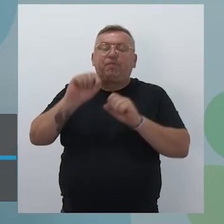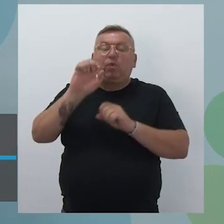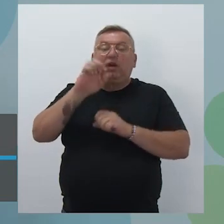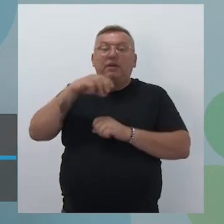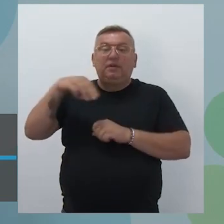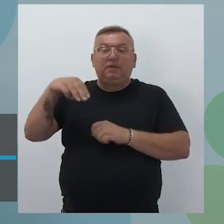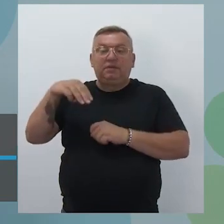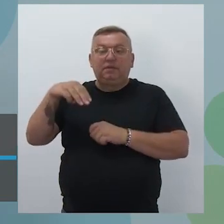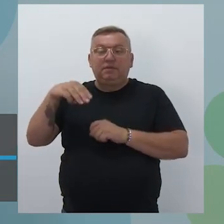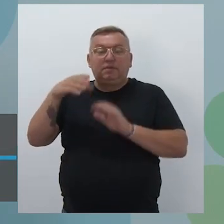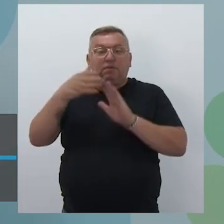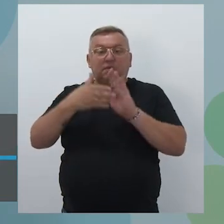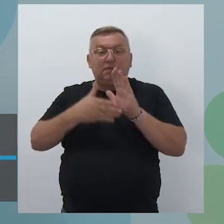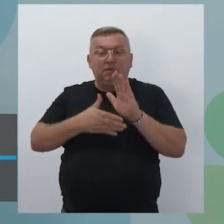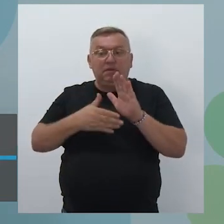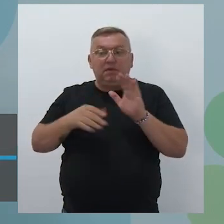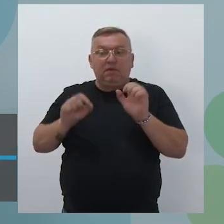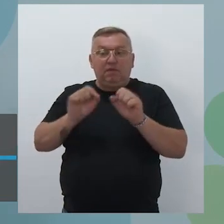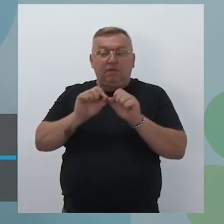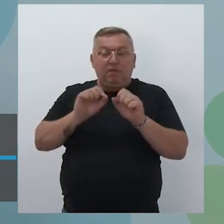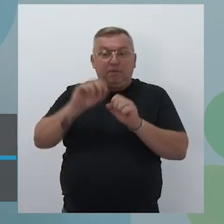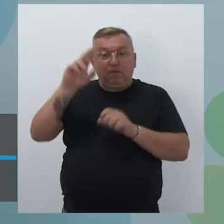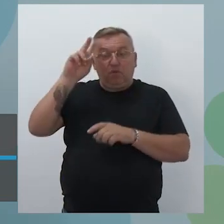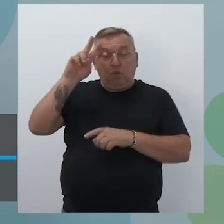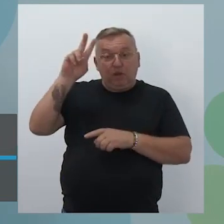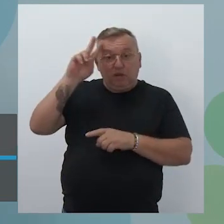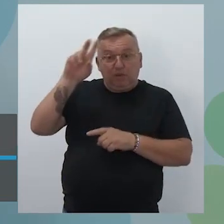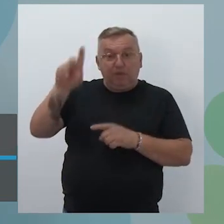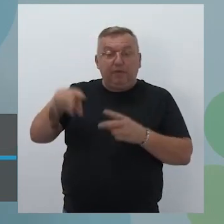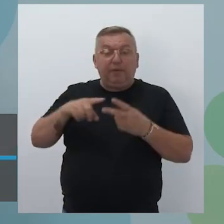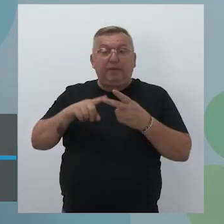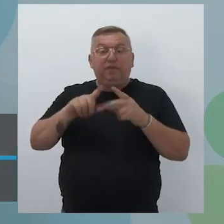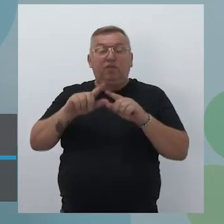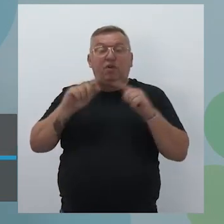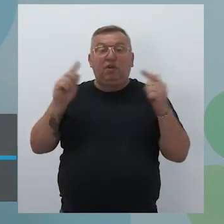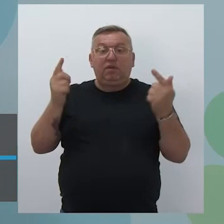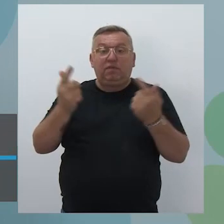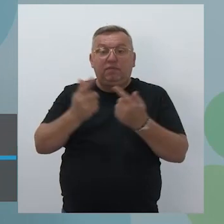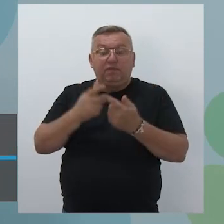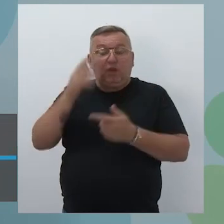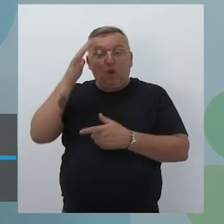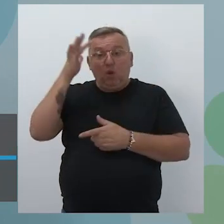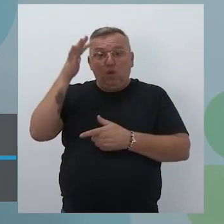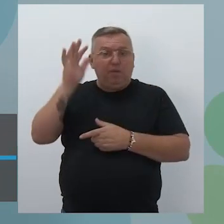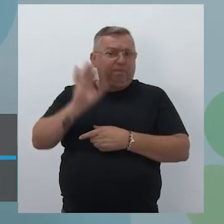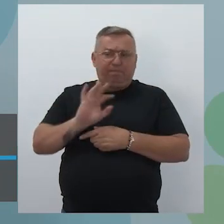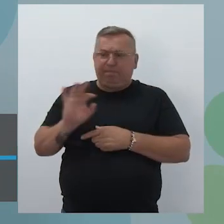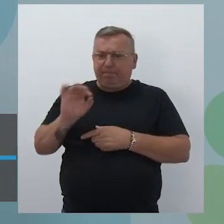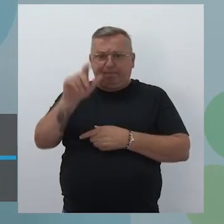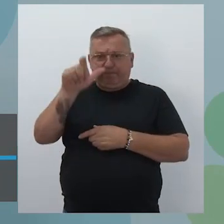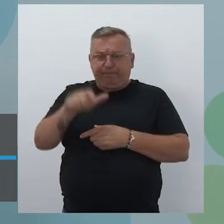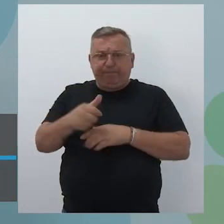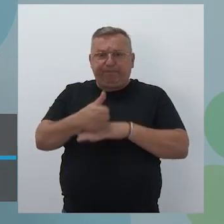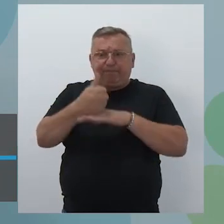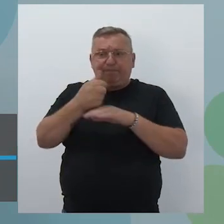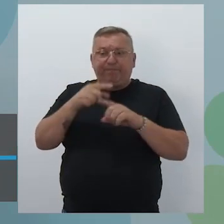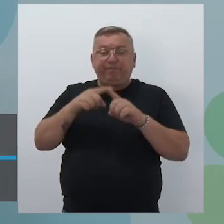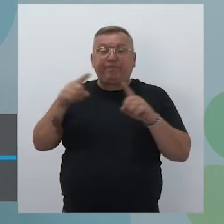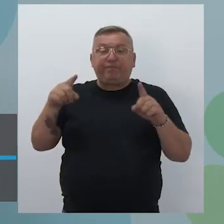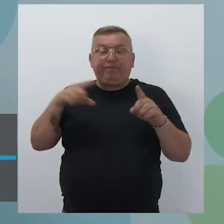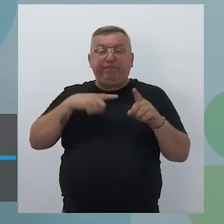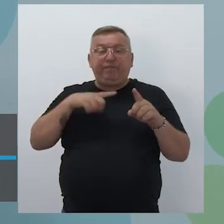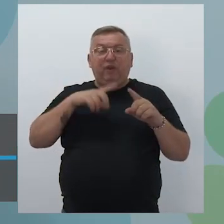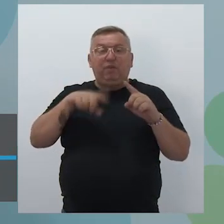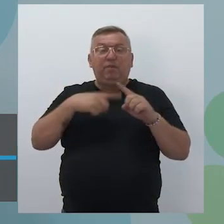ele não se propõe a formar historiadores, geógrafos, filósofos, obviamente sociólogos, mas enfim, os temas